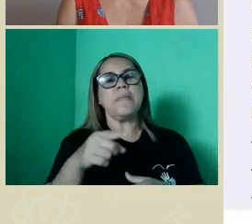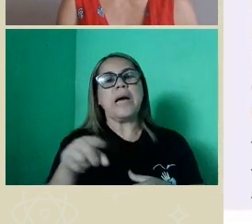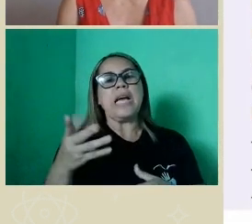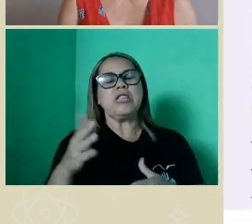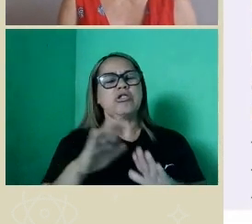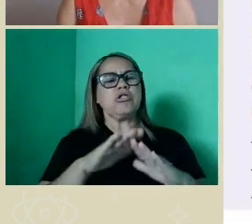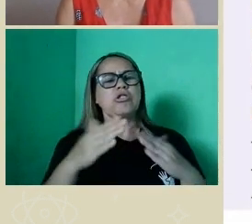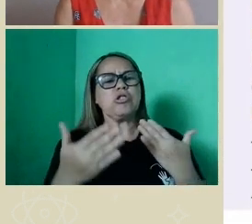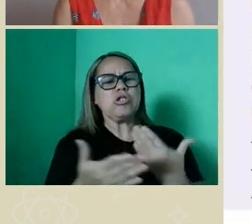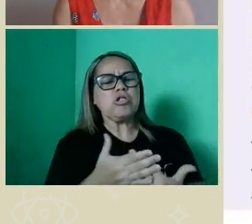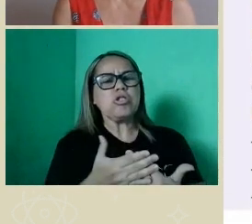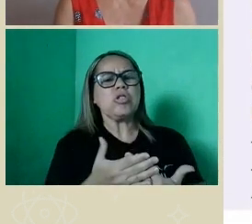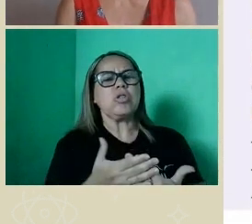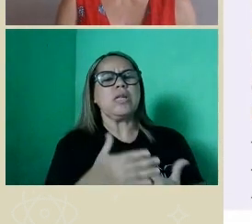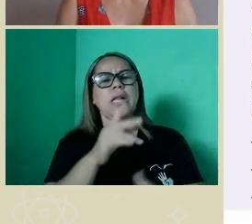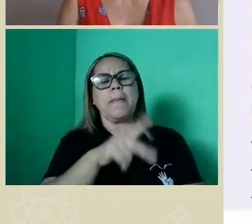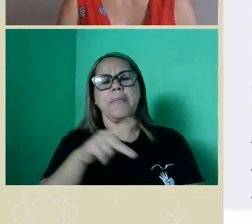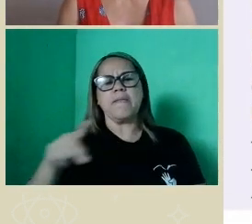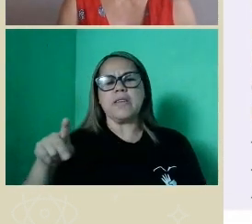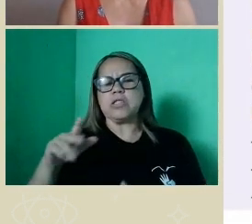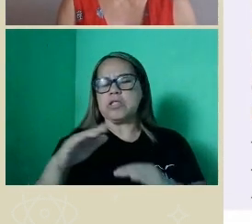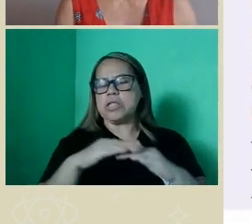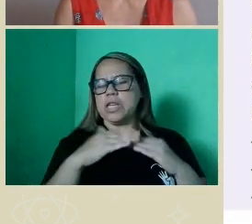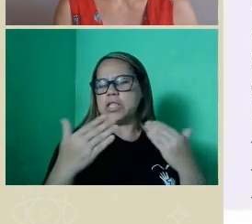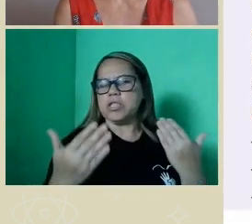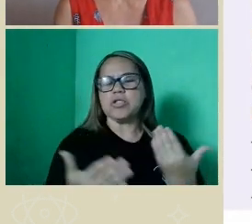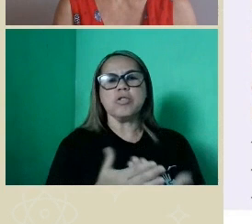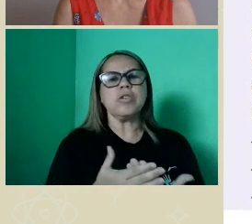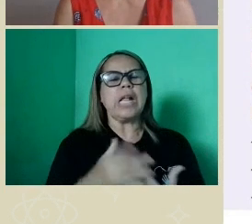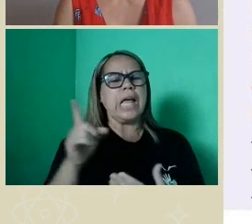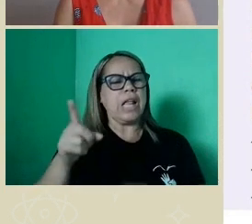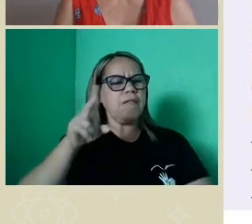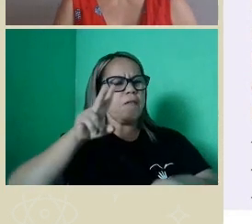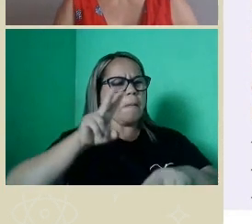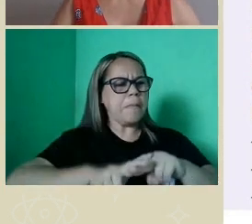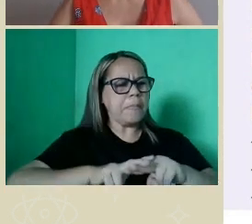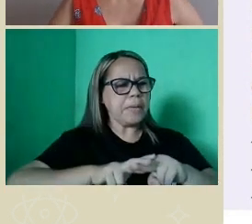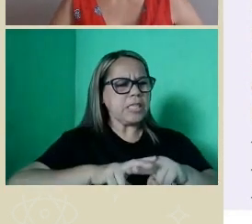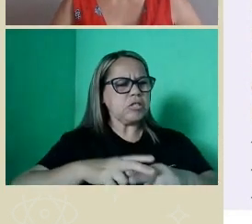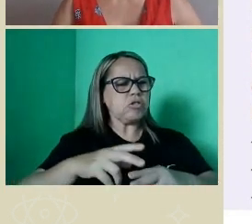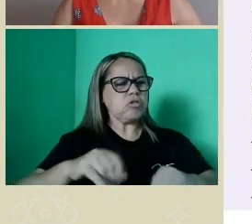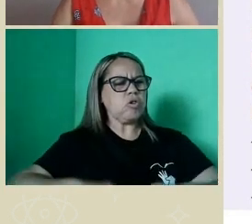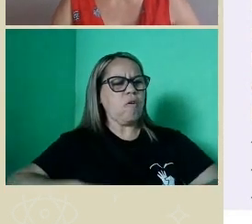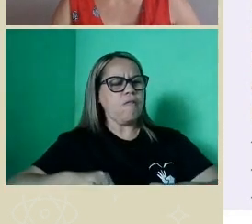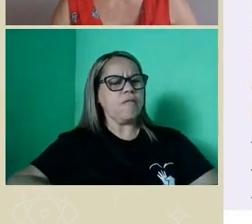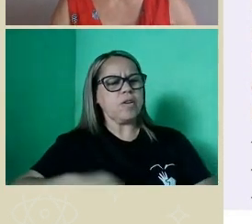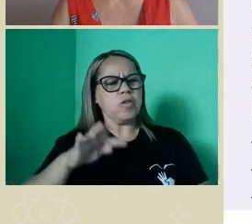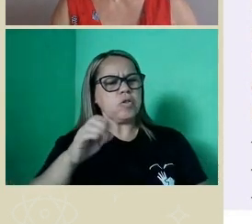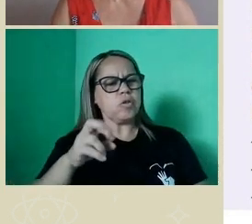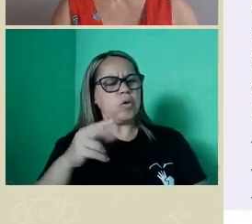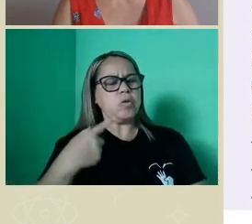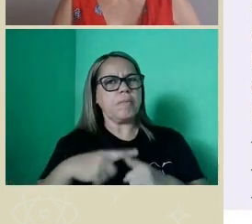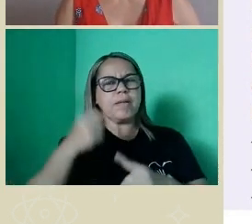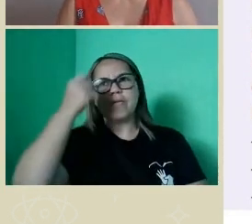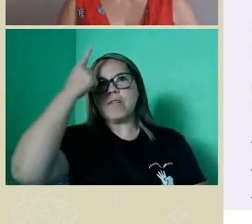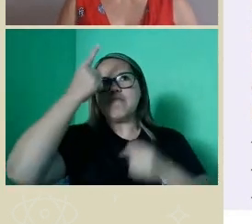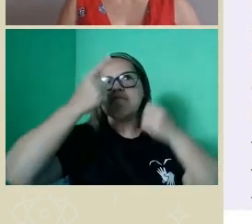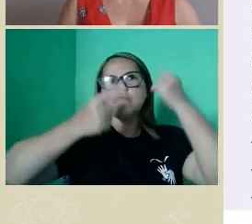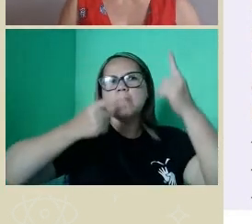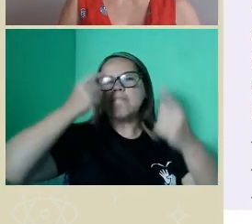professora da escola torturado e preso por ter ideias ideológicas